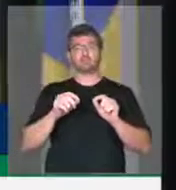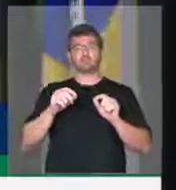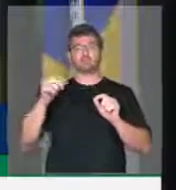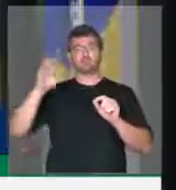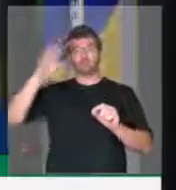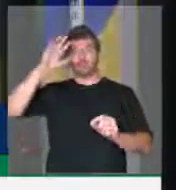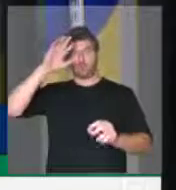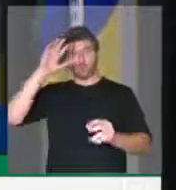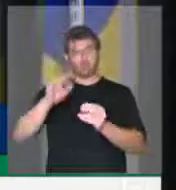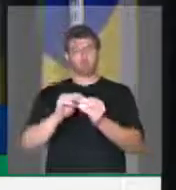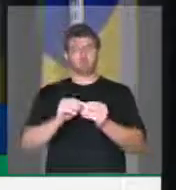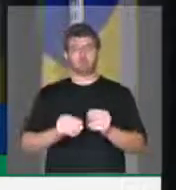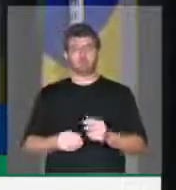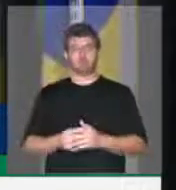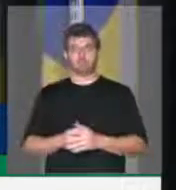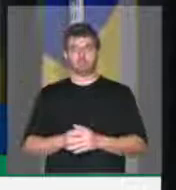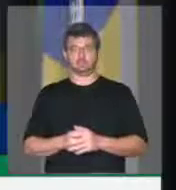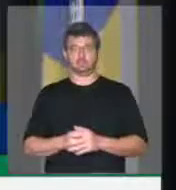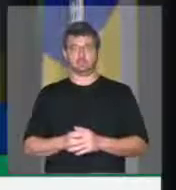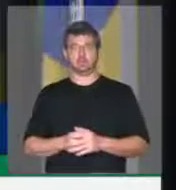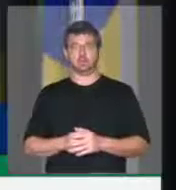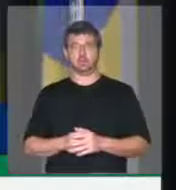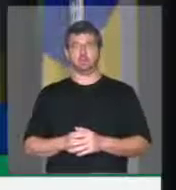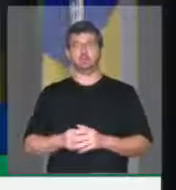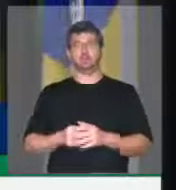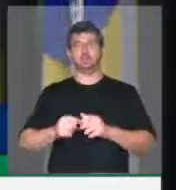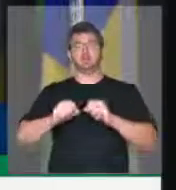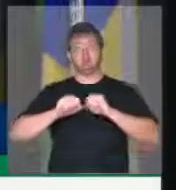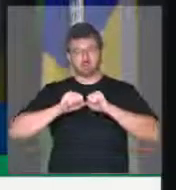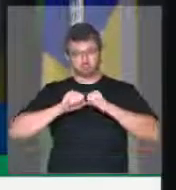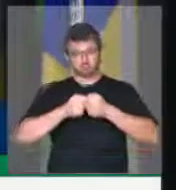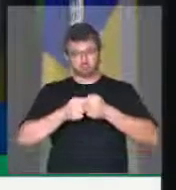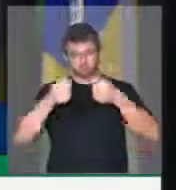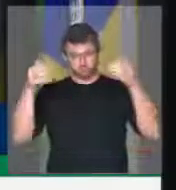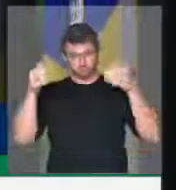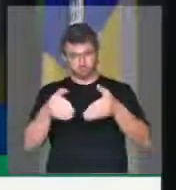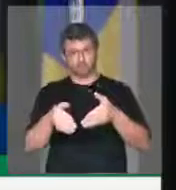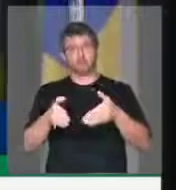Congresso. Ele deve concentrar todo o seu esforço